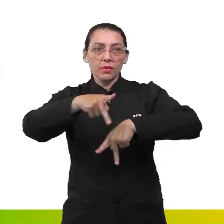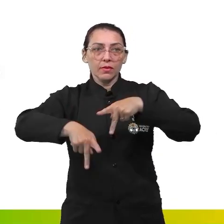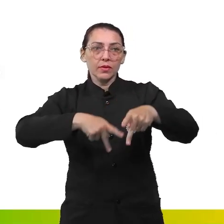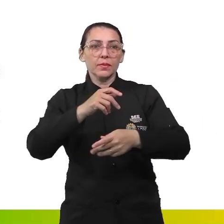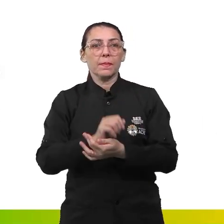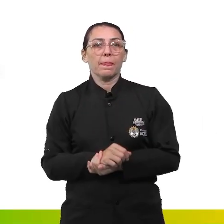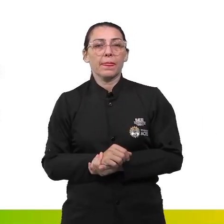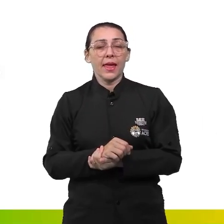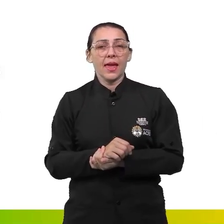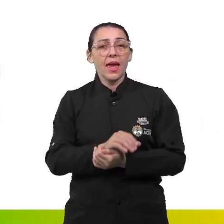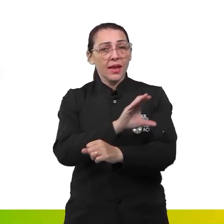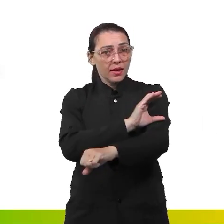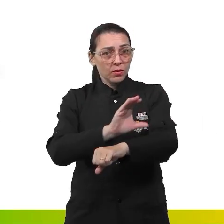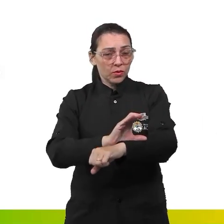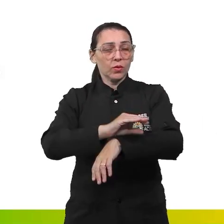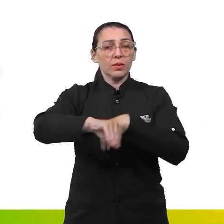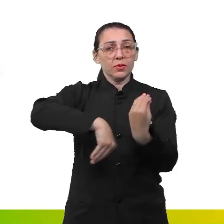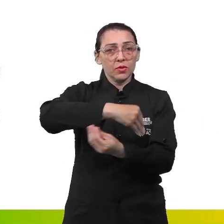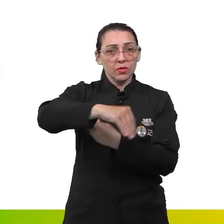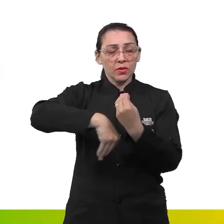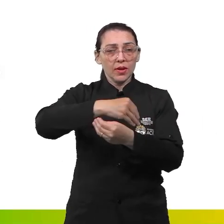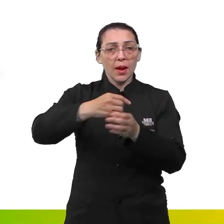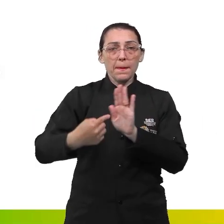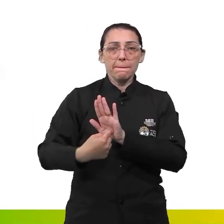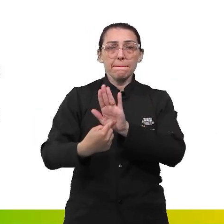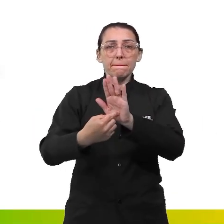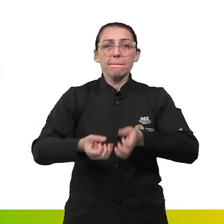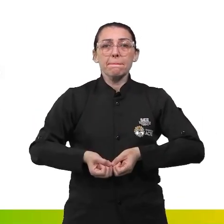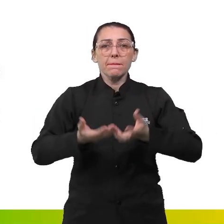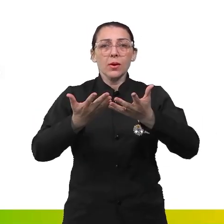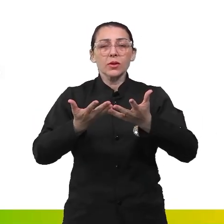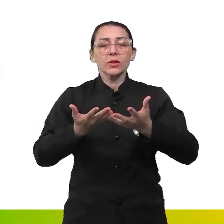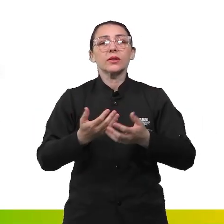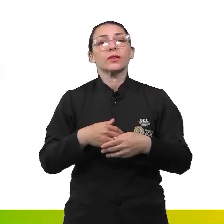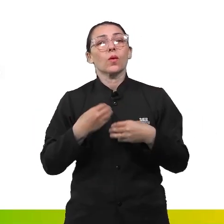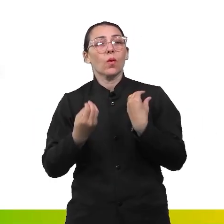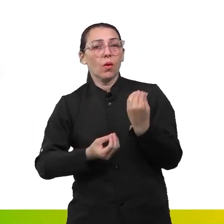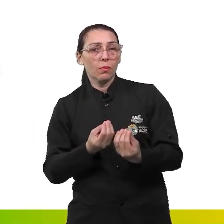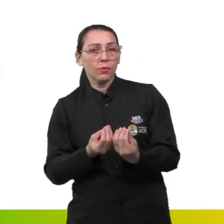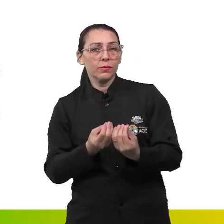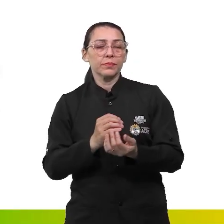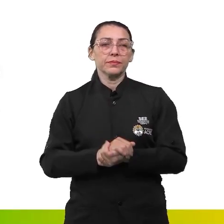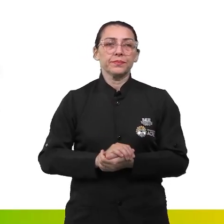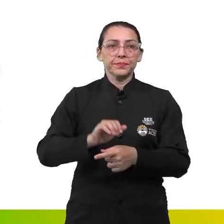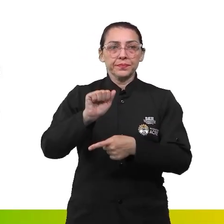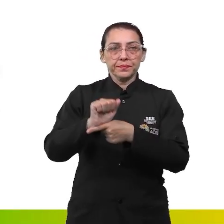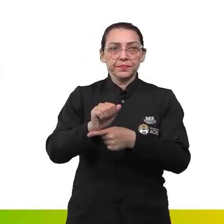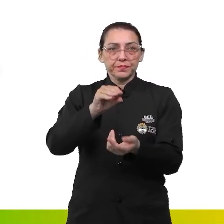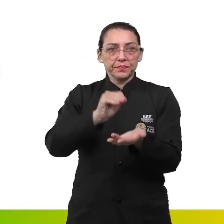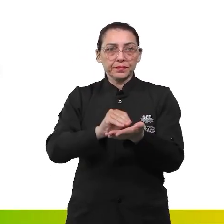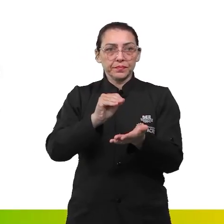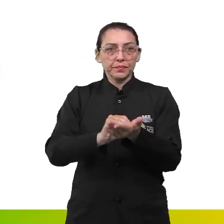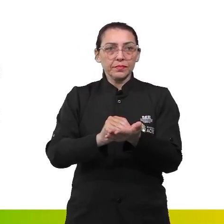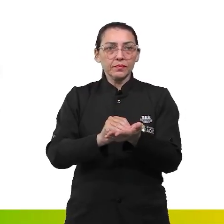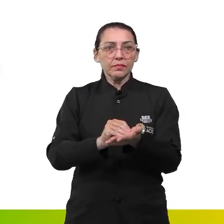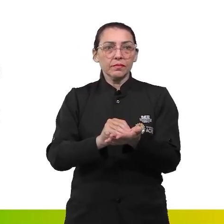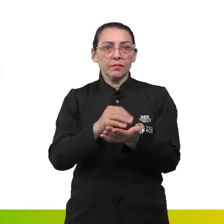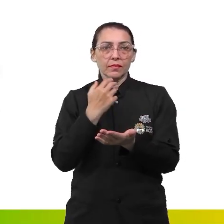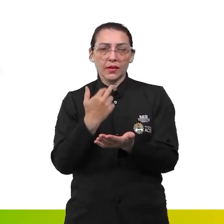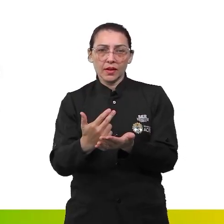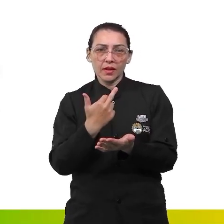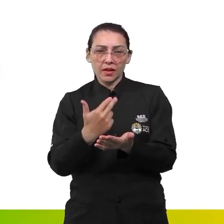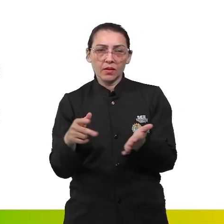povos. Essa cultura híbrida se manifesta, entre outras formas, alternativa A, na ausência de